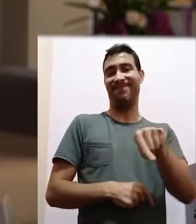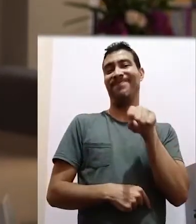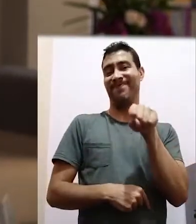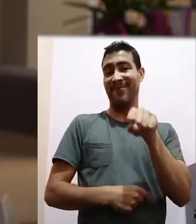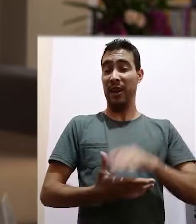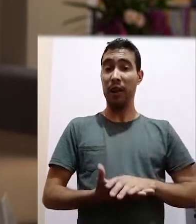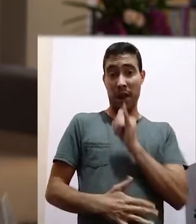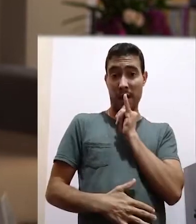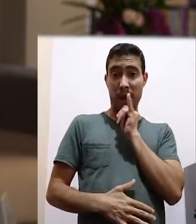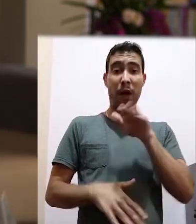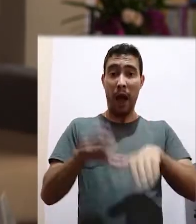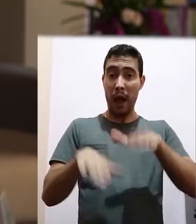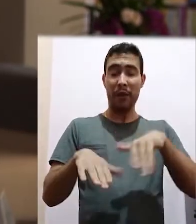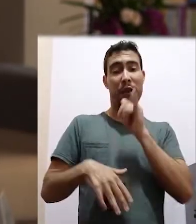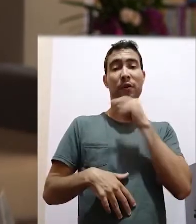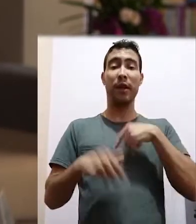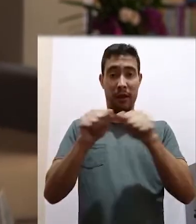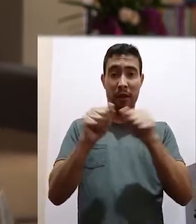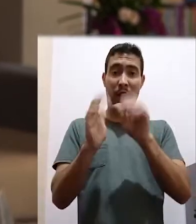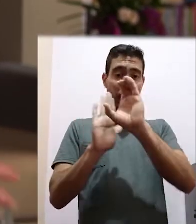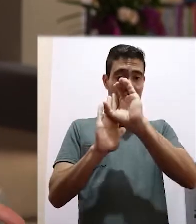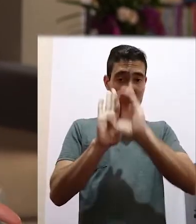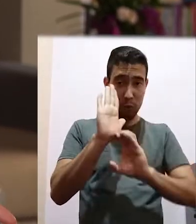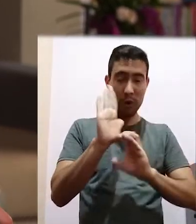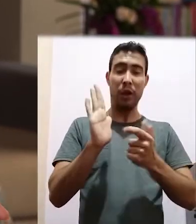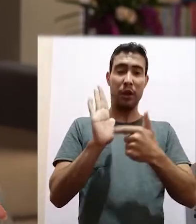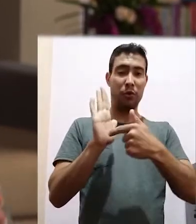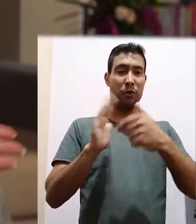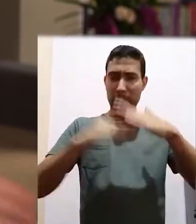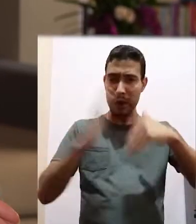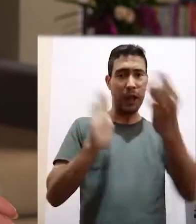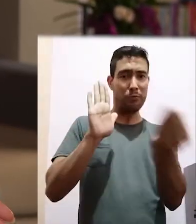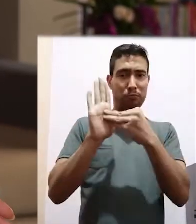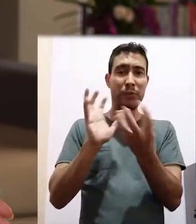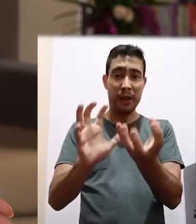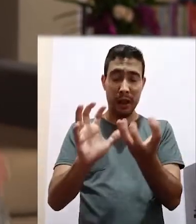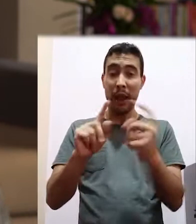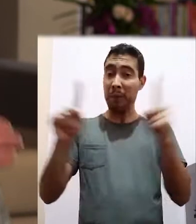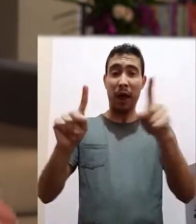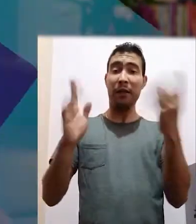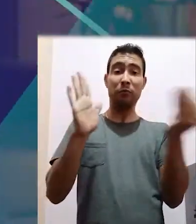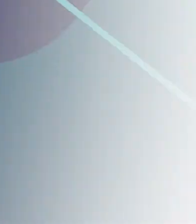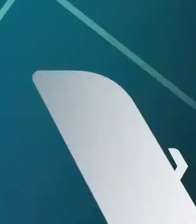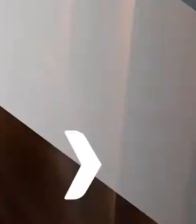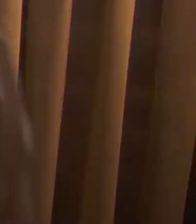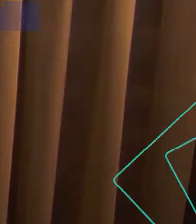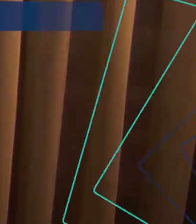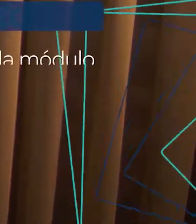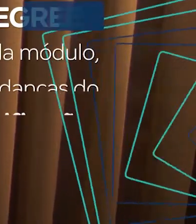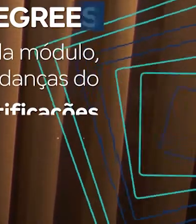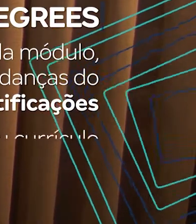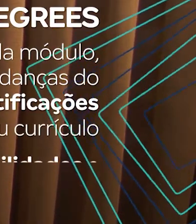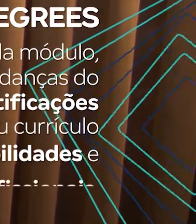aquela ansiedade de não poder colocar no currículo que vocês já desenvolveram uma habilidade antes de terminar o curso inteiro. Aposto. Os